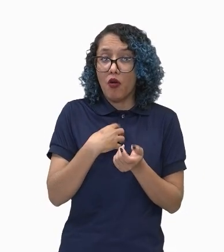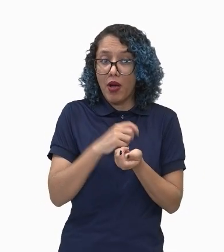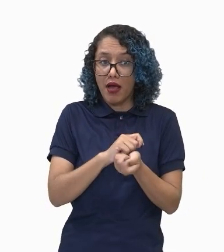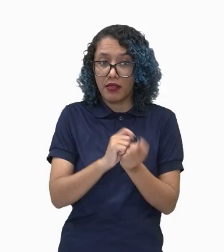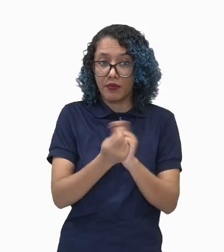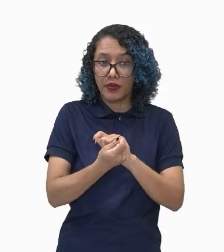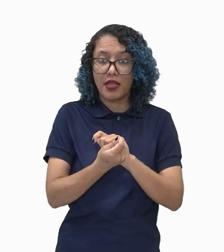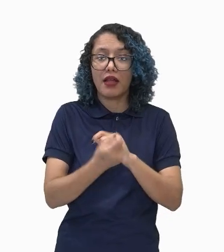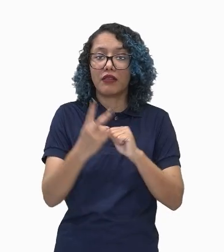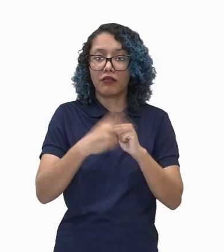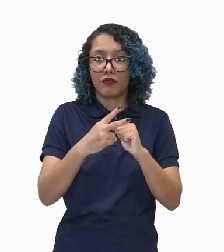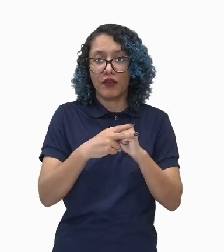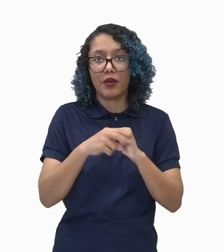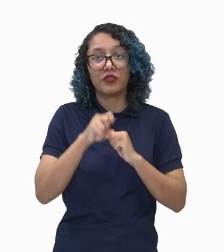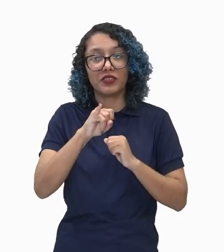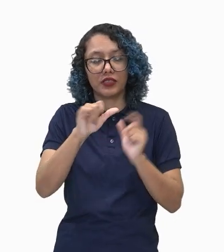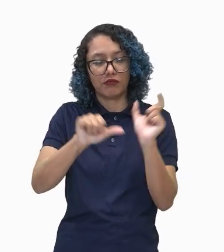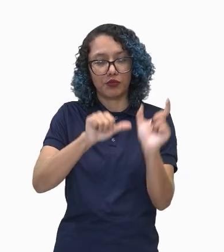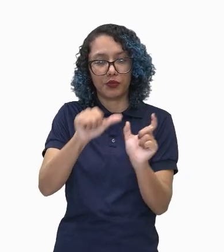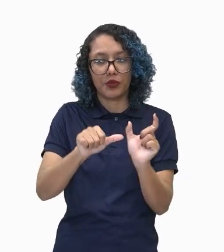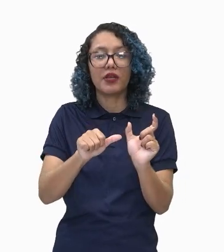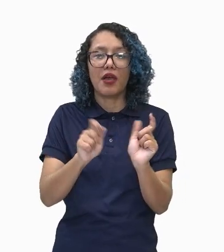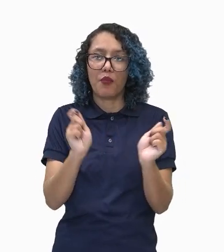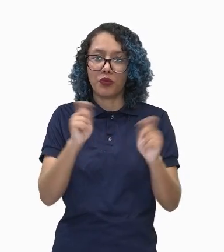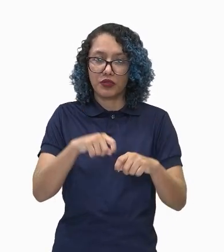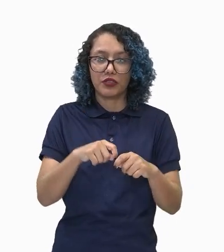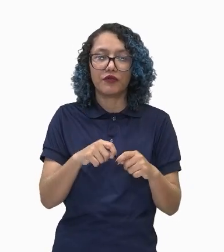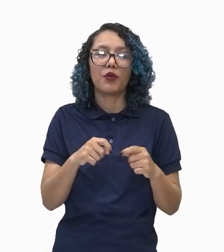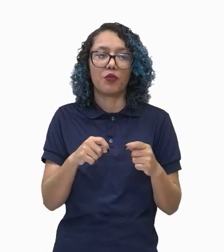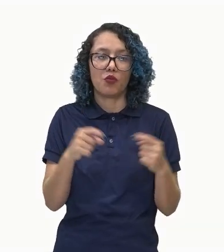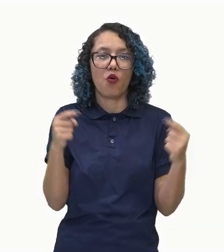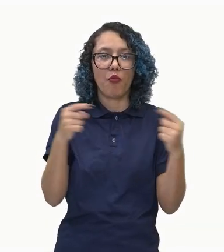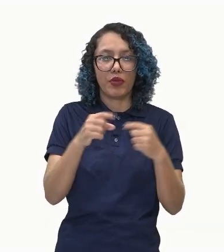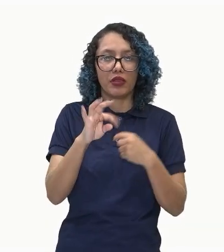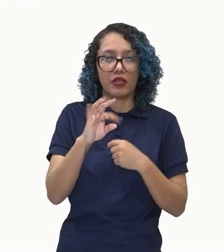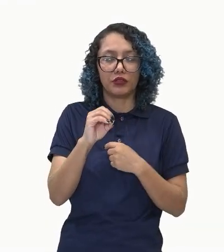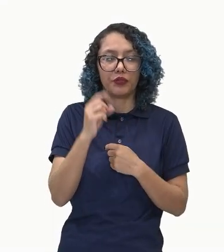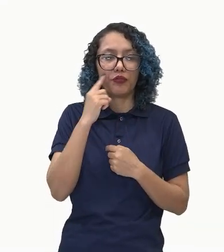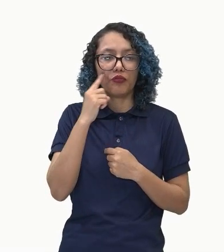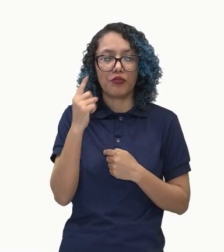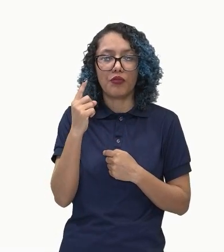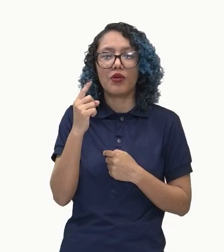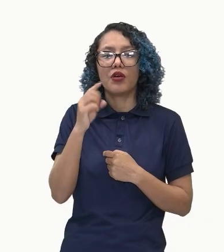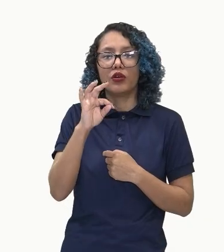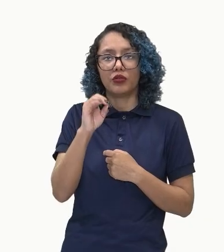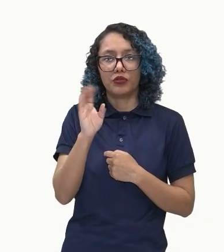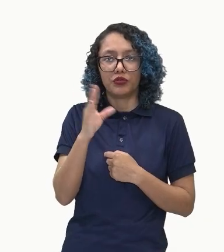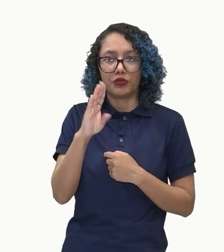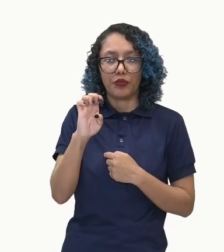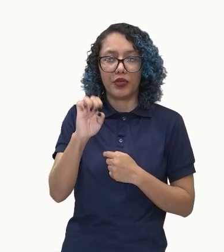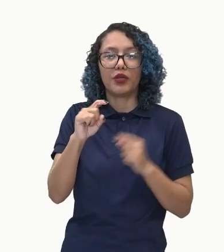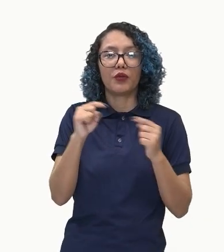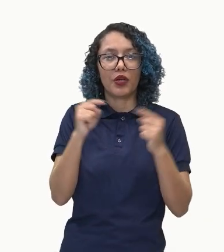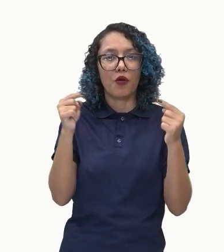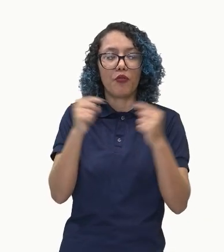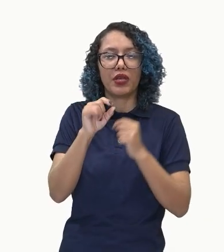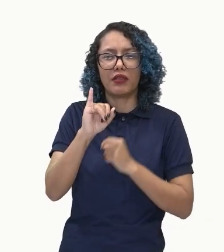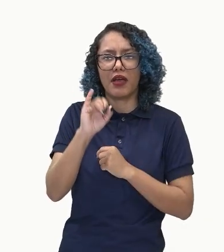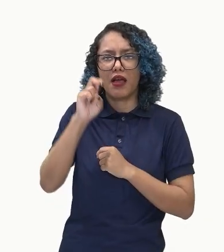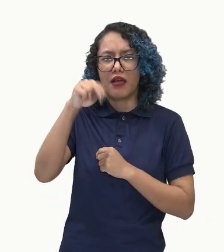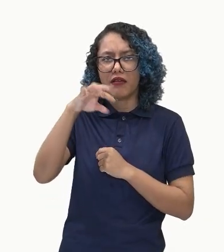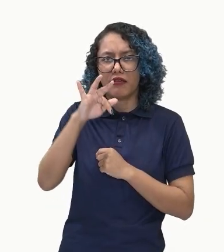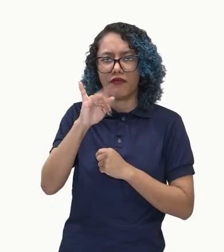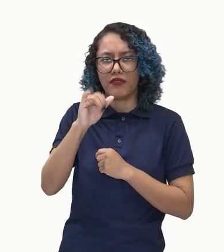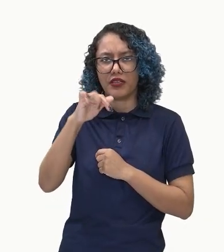quando conjugado, vai aparecer. Então, o verbo to be aqui está no infinitivo, que a gente chama, ele não foi conjugado ainda, ele significa ser